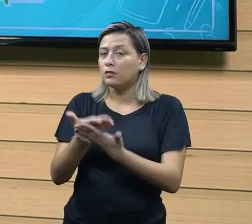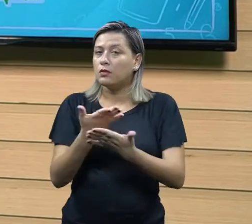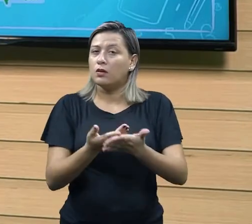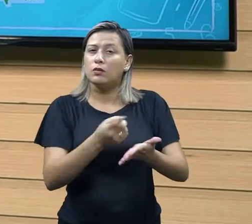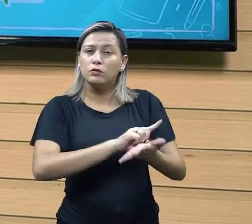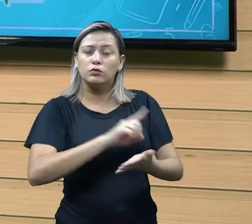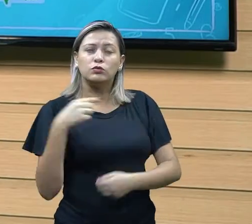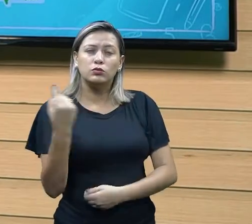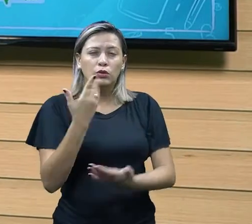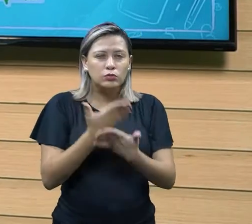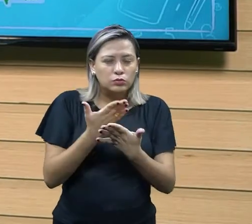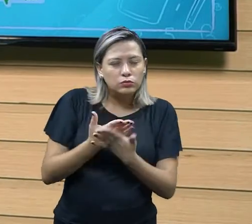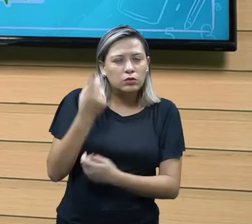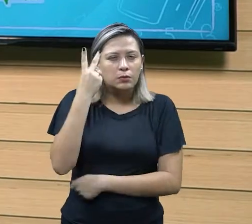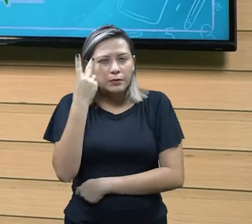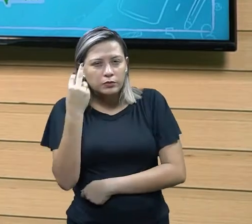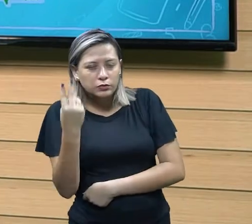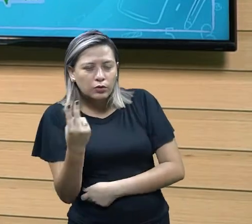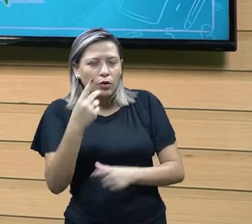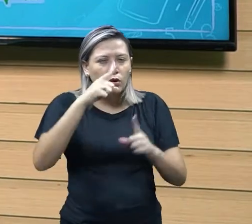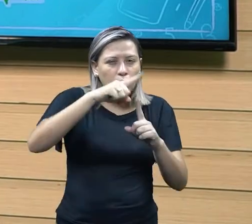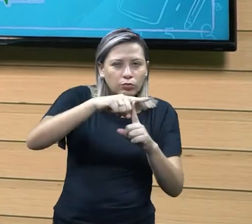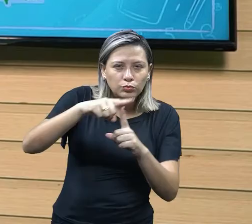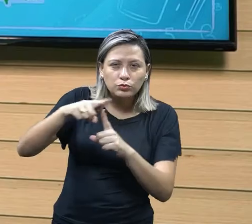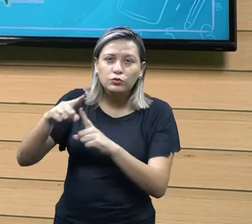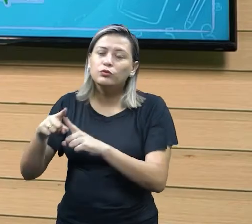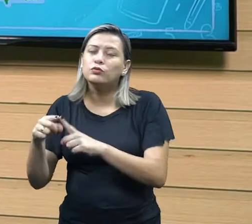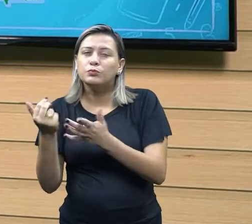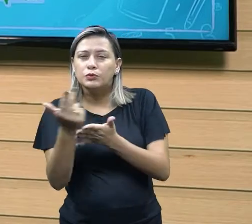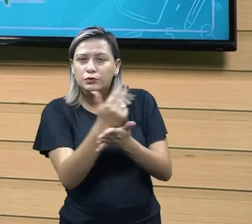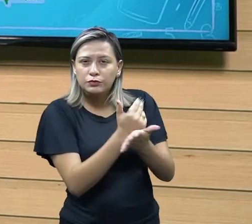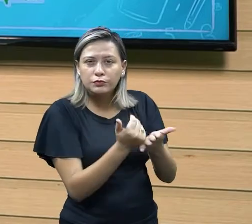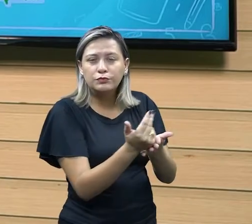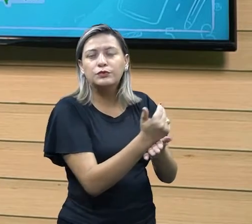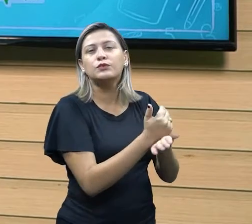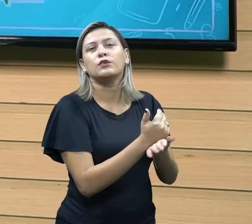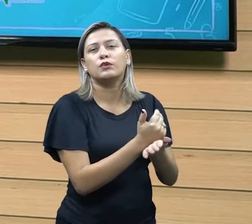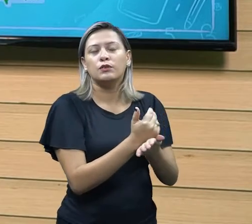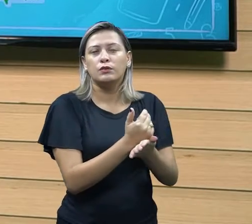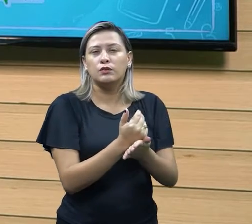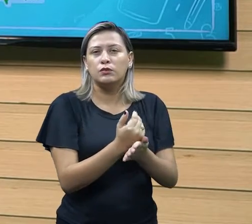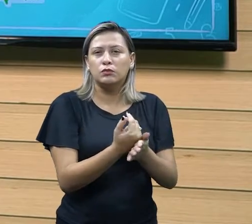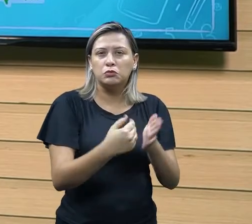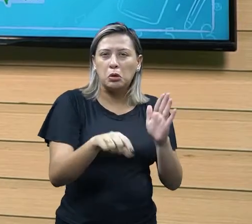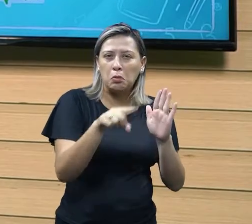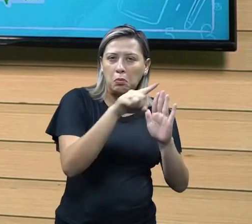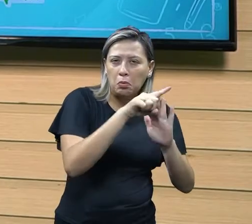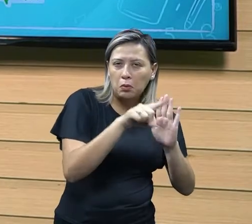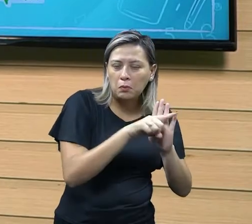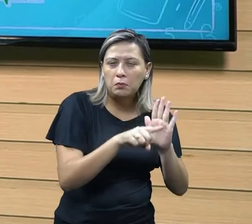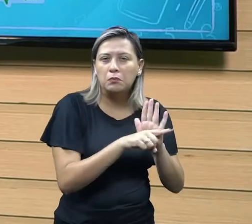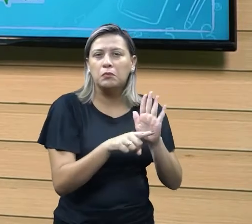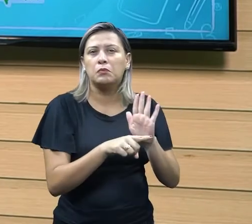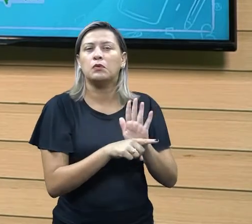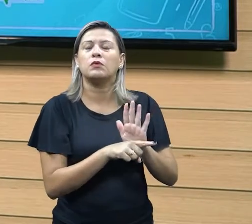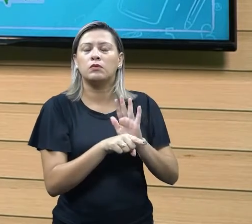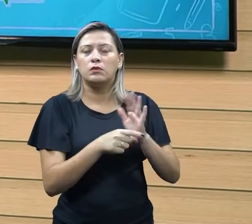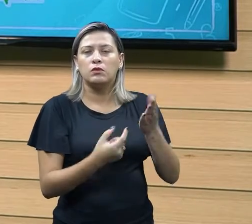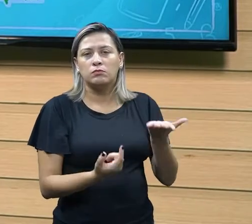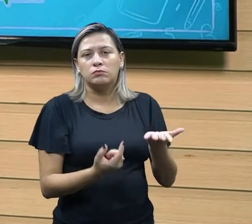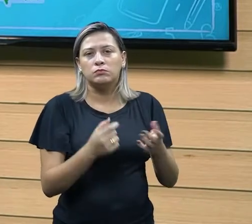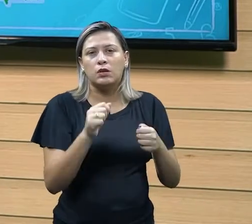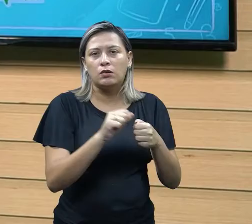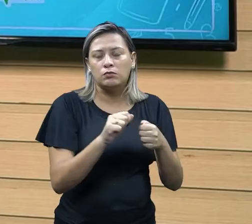um pouco dos tipos de desenhos de programas que são produzidos através